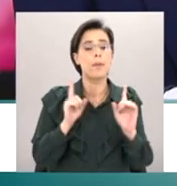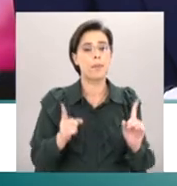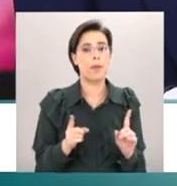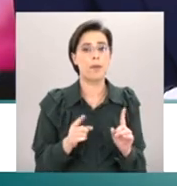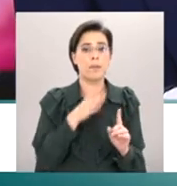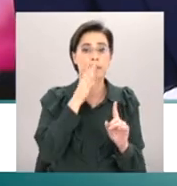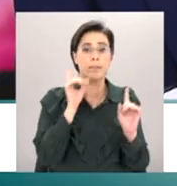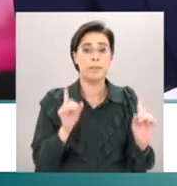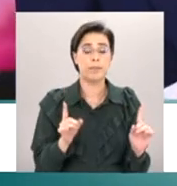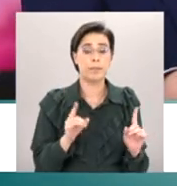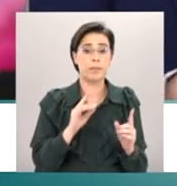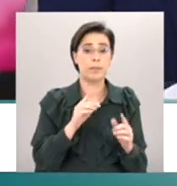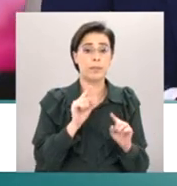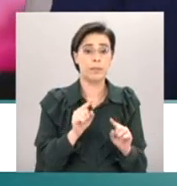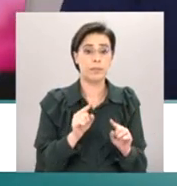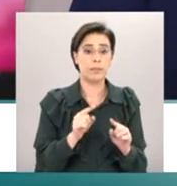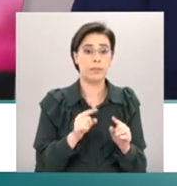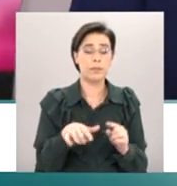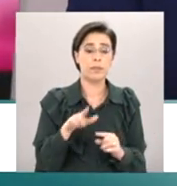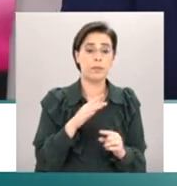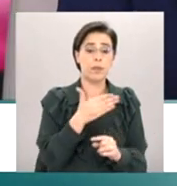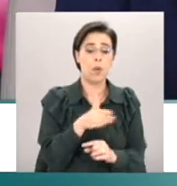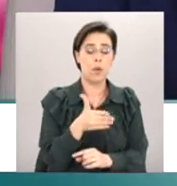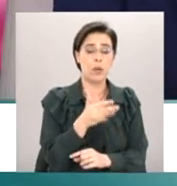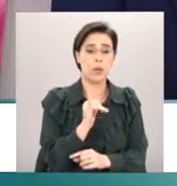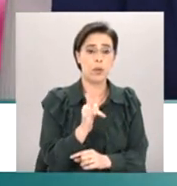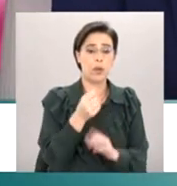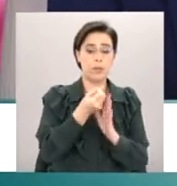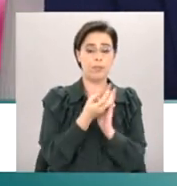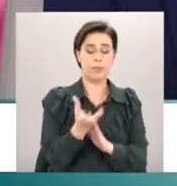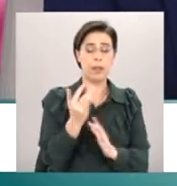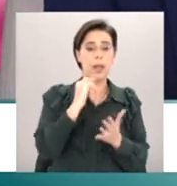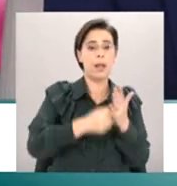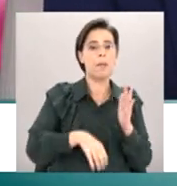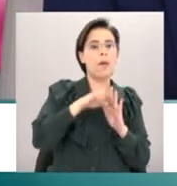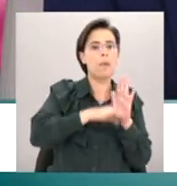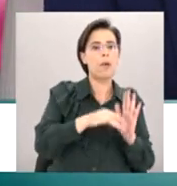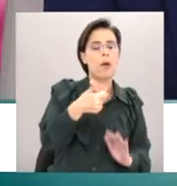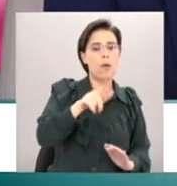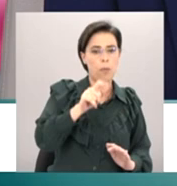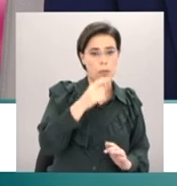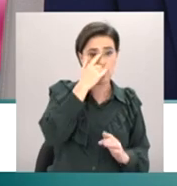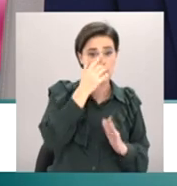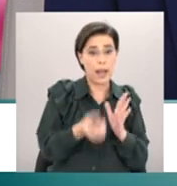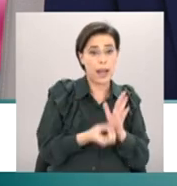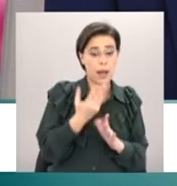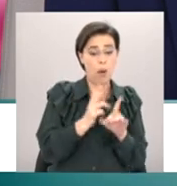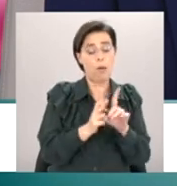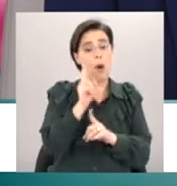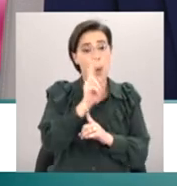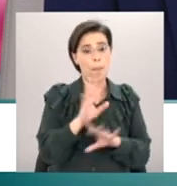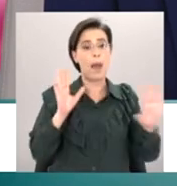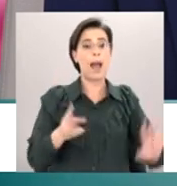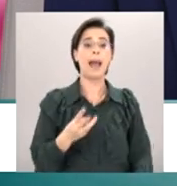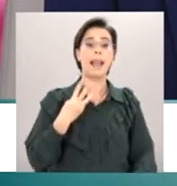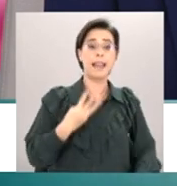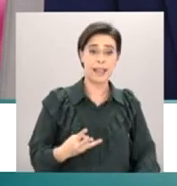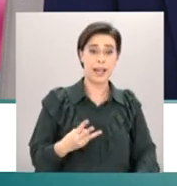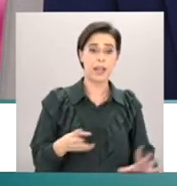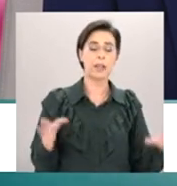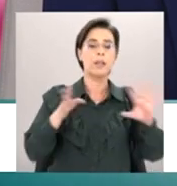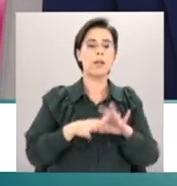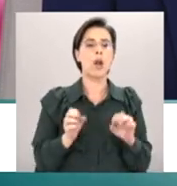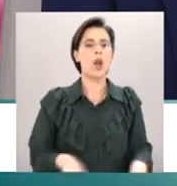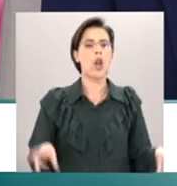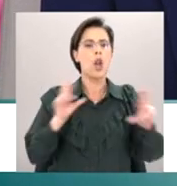Fiesta tem que dizer antes acontecer que alguns ao dos impostos que no programa do do bloco são criados ou aumentados e a três deles que